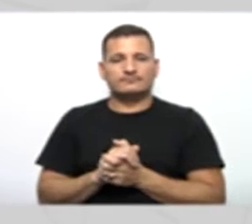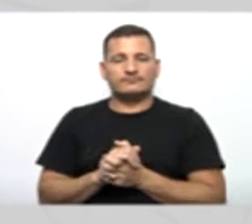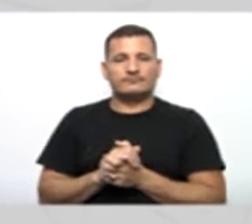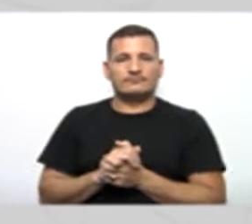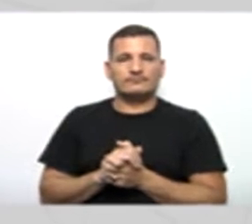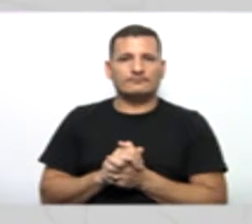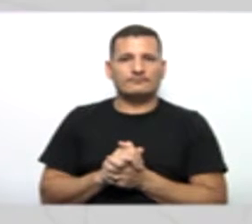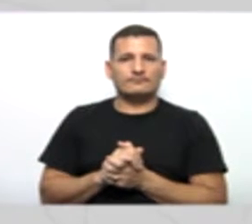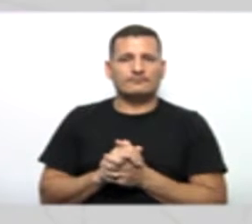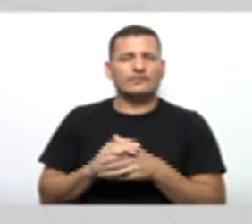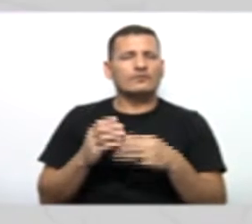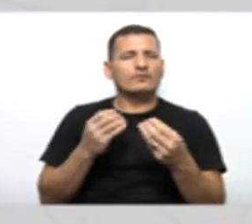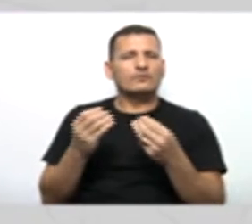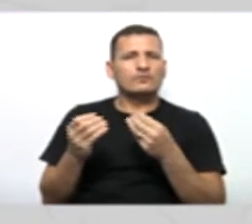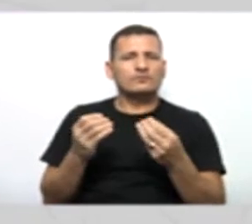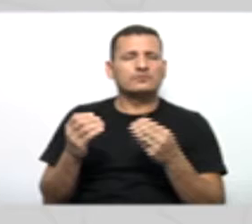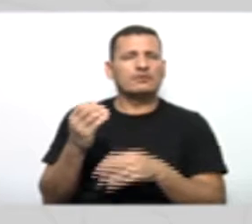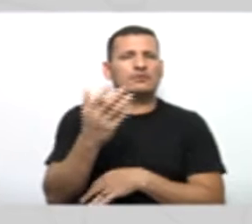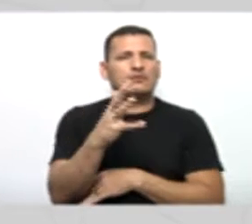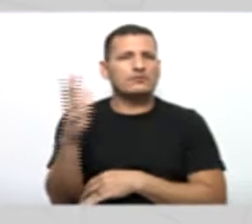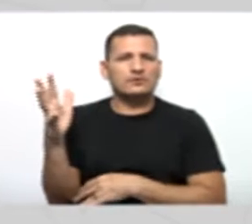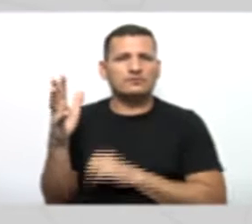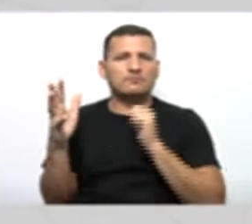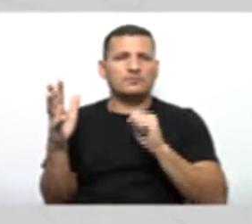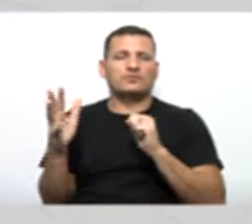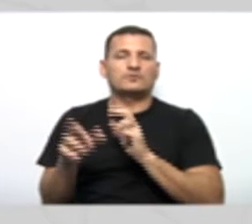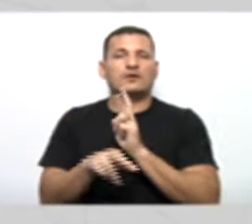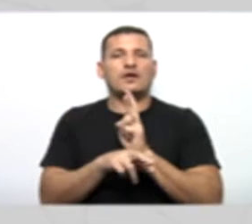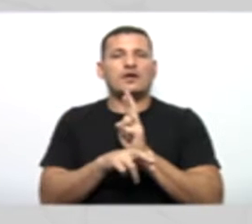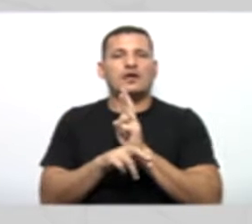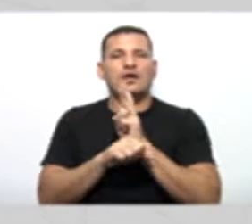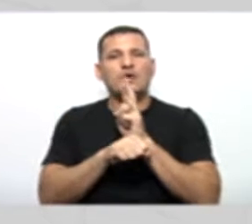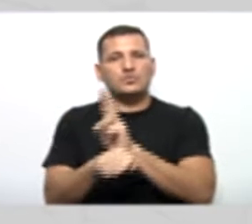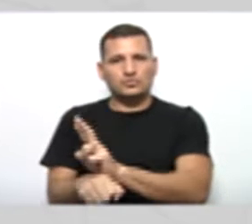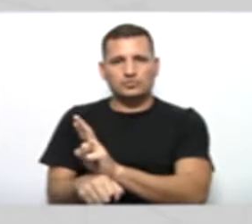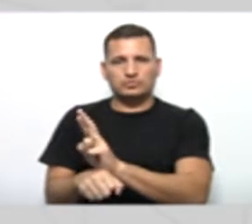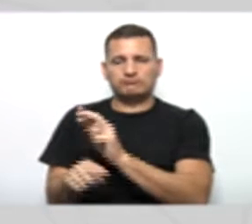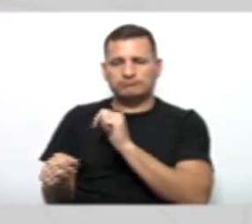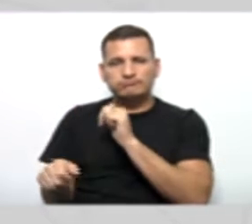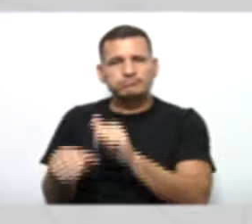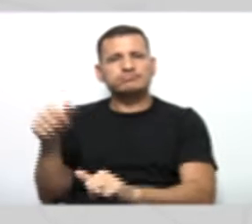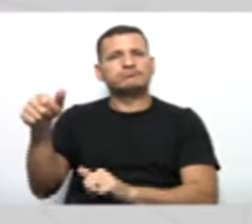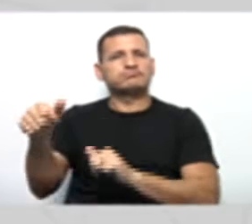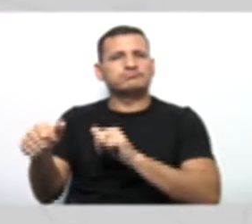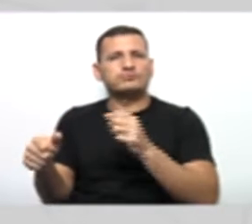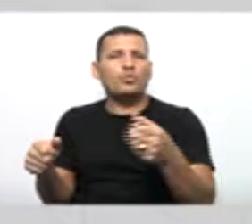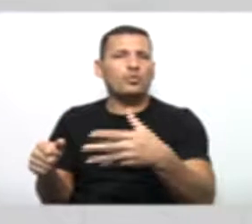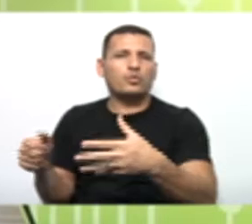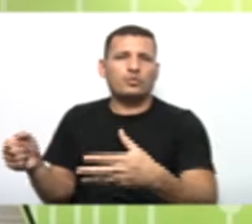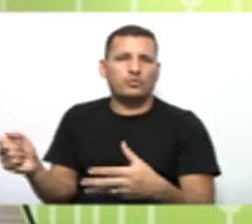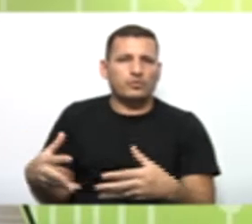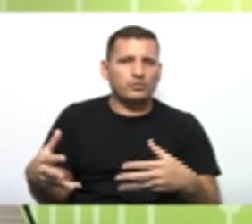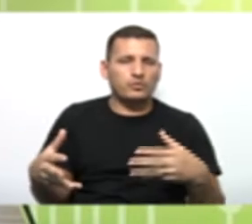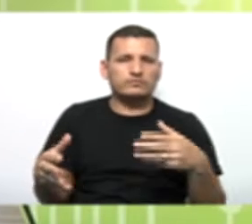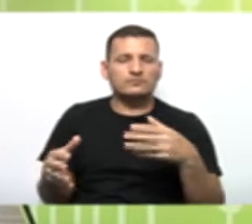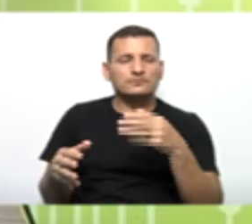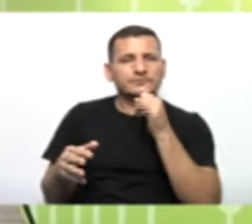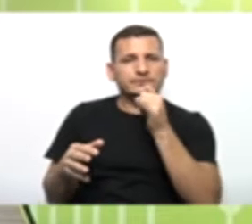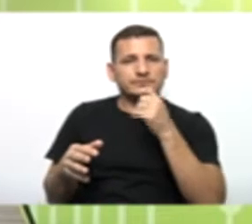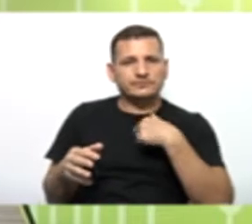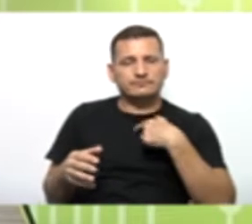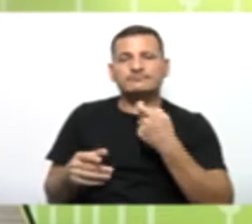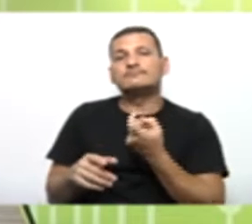o quanto a natureza pode renovar aqueles recursos. Se eu vou desenvolver uma atividade